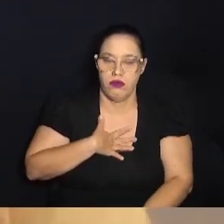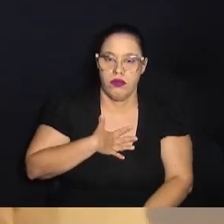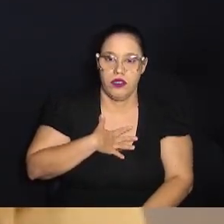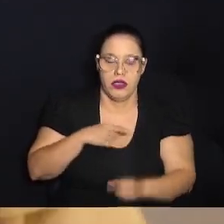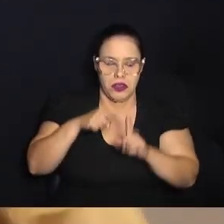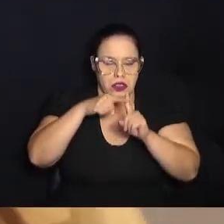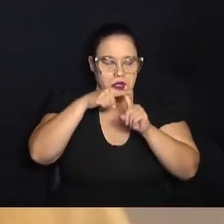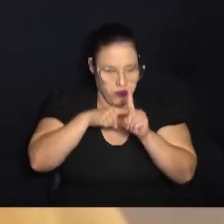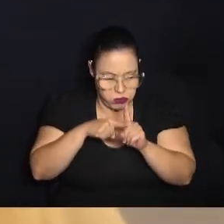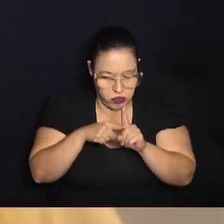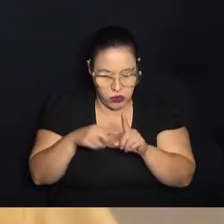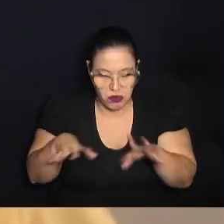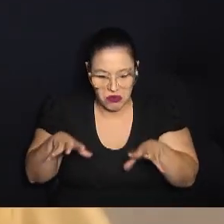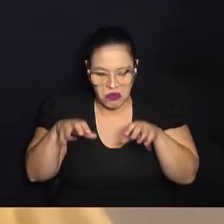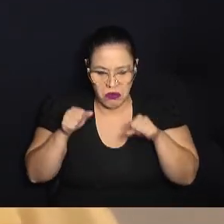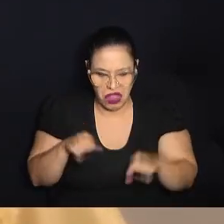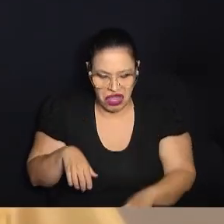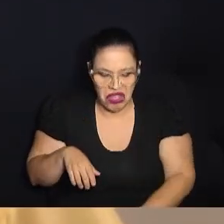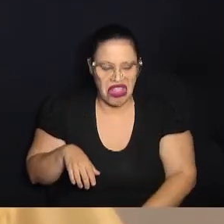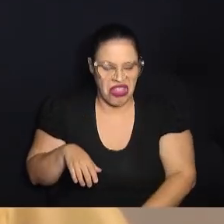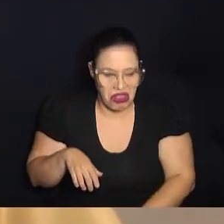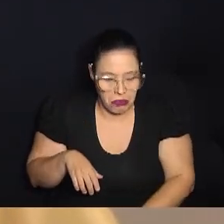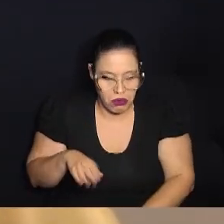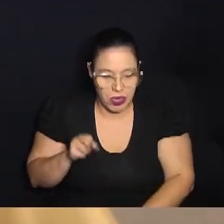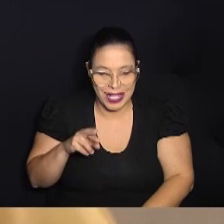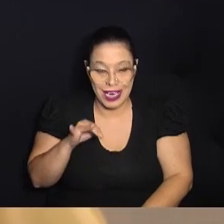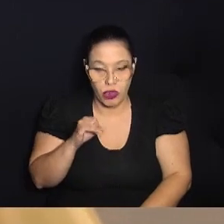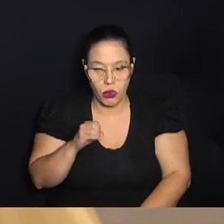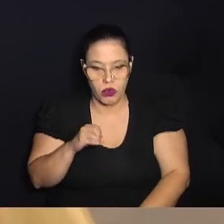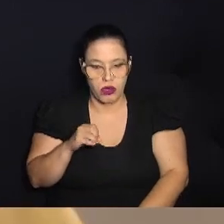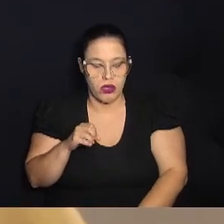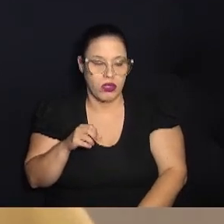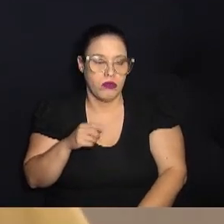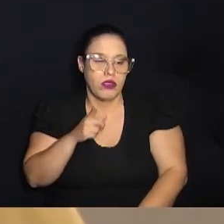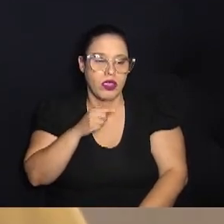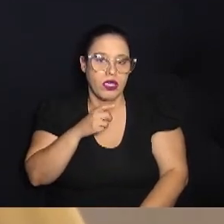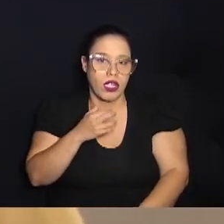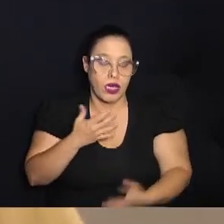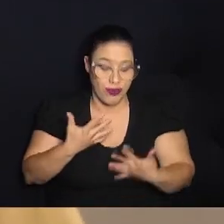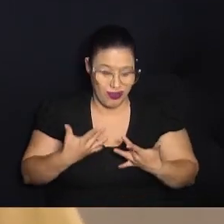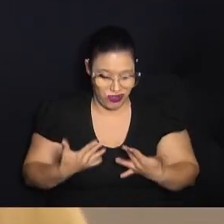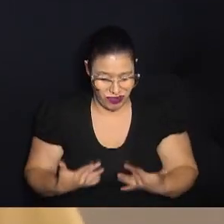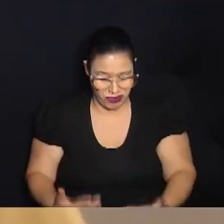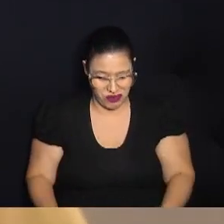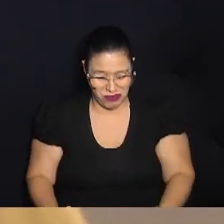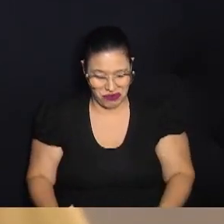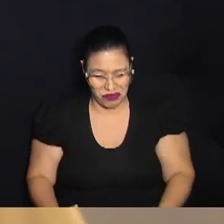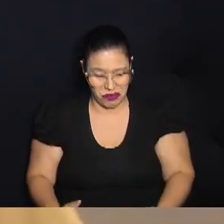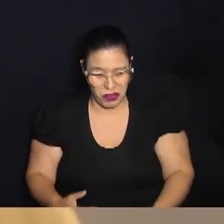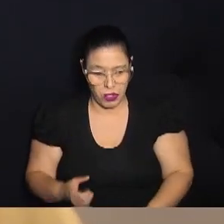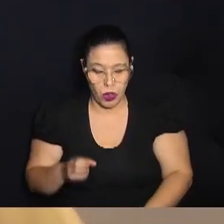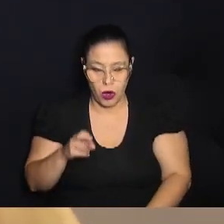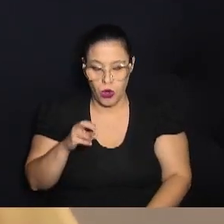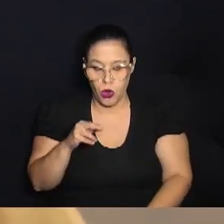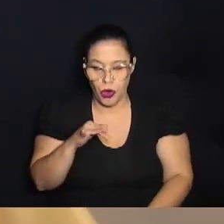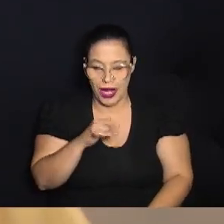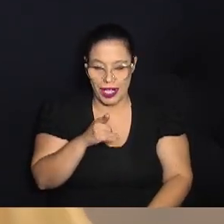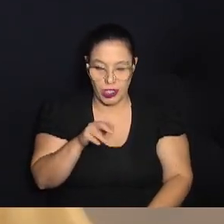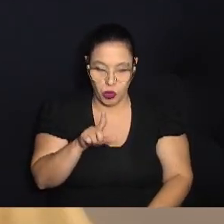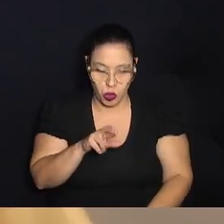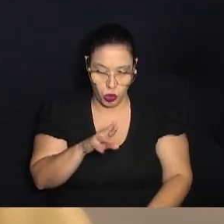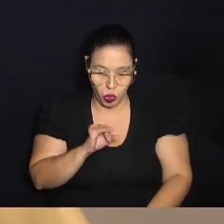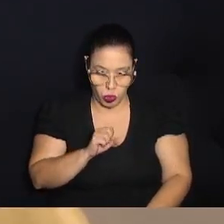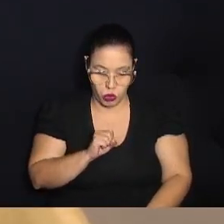as temperaturas baixas, o ar está seco, e quanto mais seco, menos líquido eu tenho, mais chance eu tenho de formar coágulos.